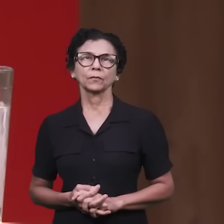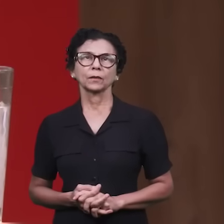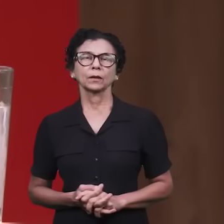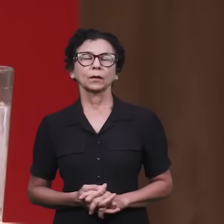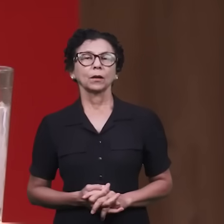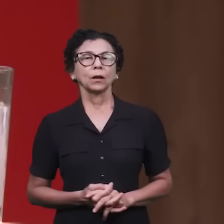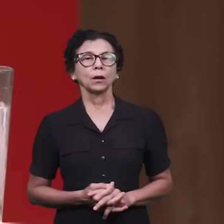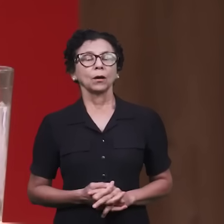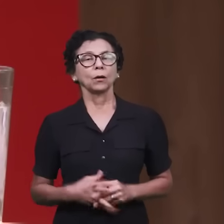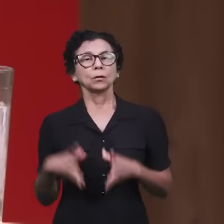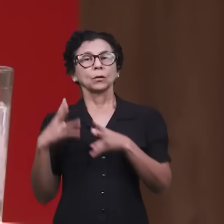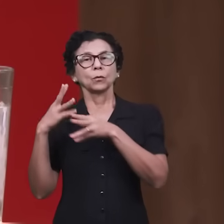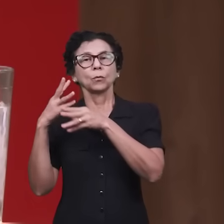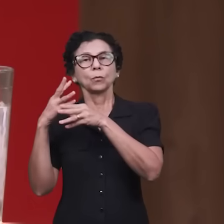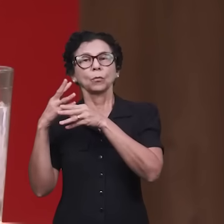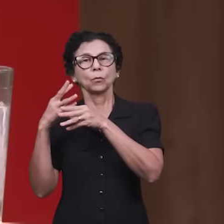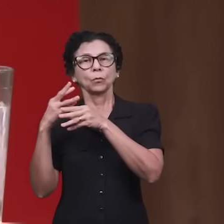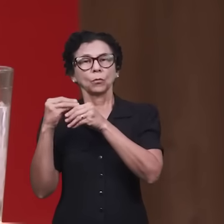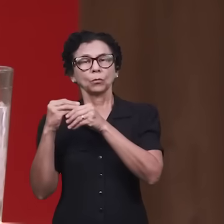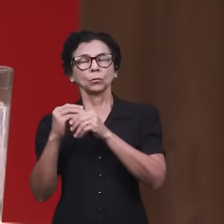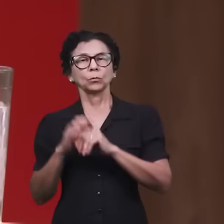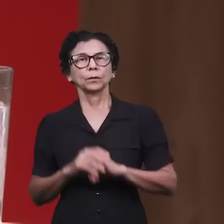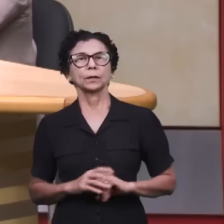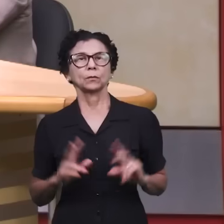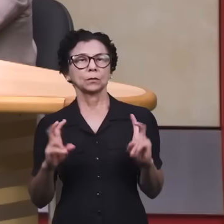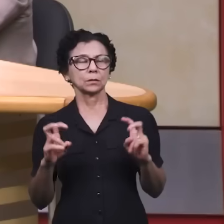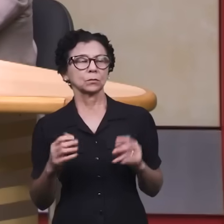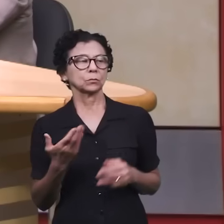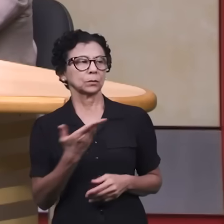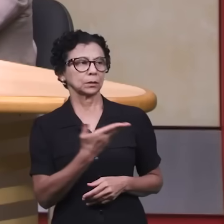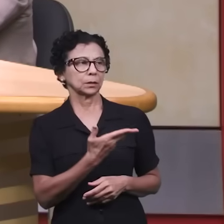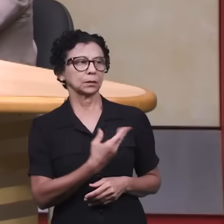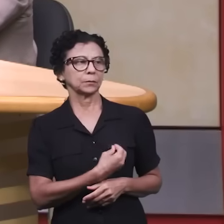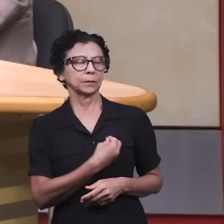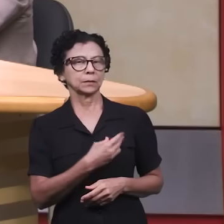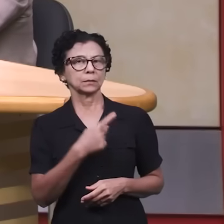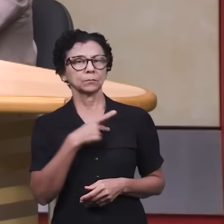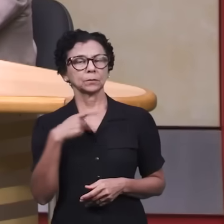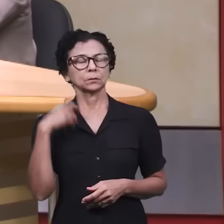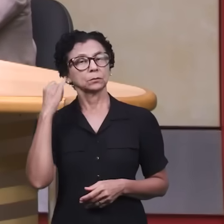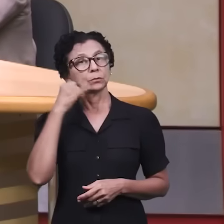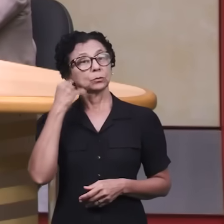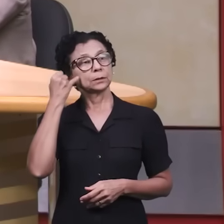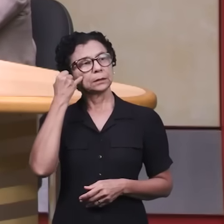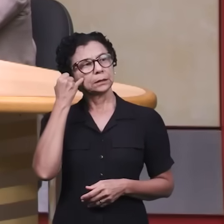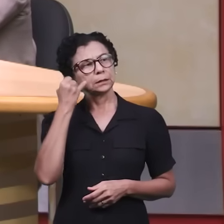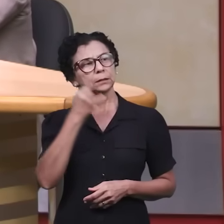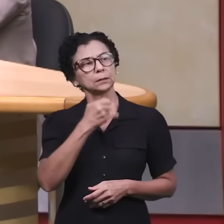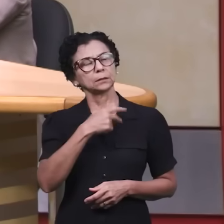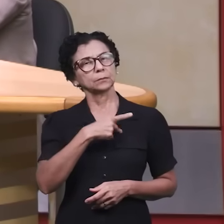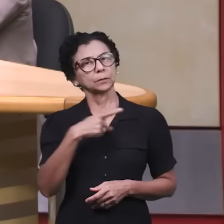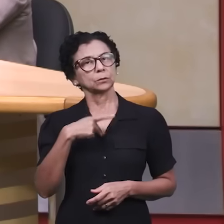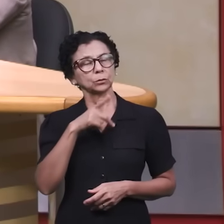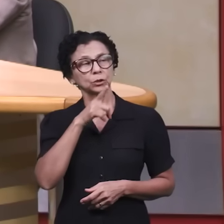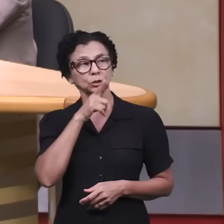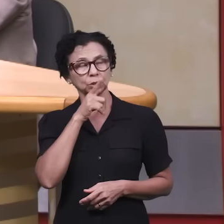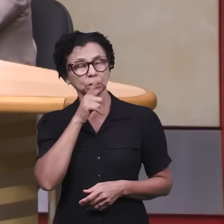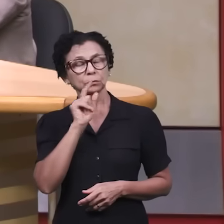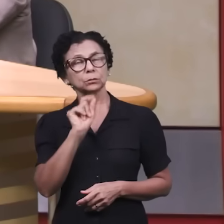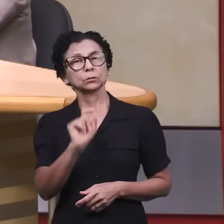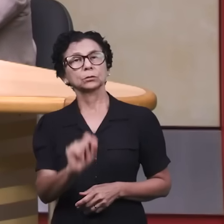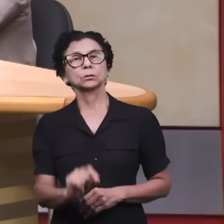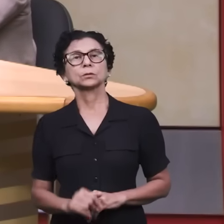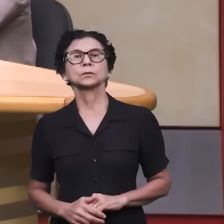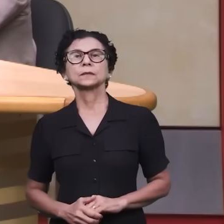episódio de hoje, concluindo o assunto, junto com o pastor Josias, pastor Gilson, sobre conversas bíblicas, o